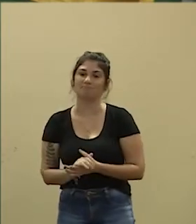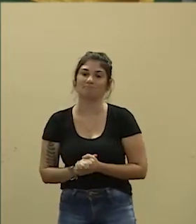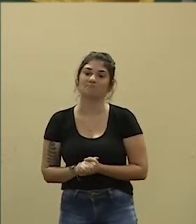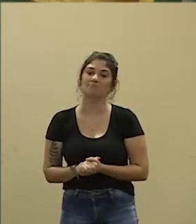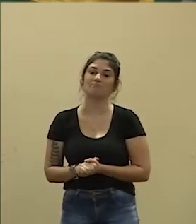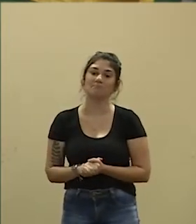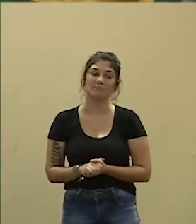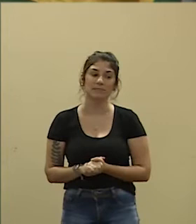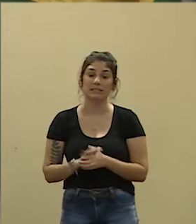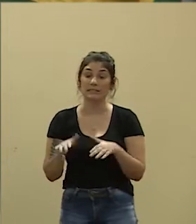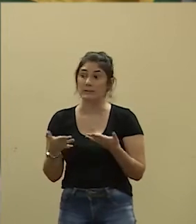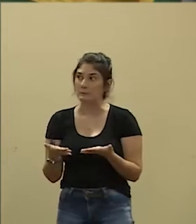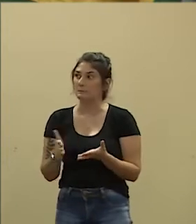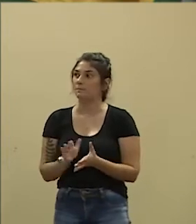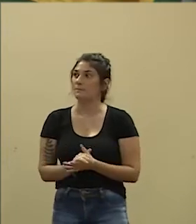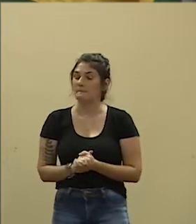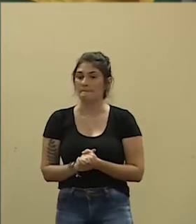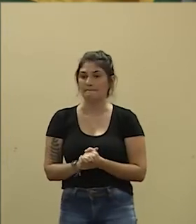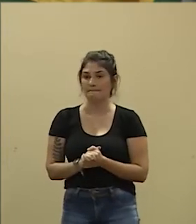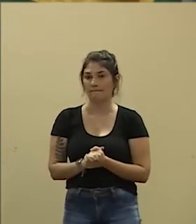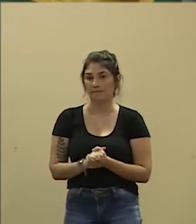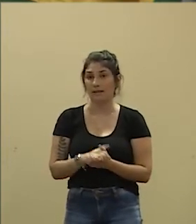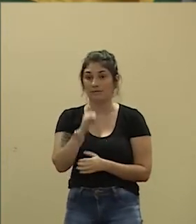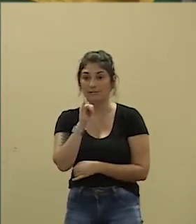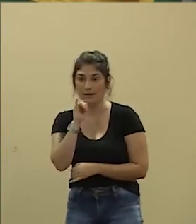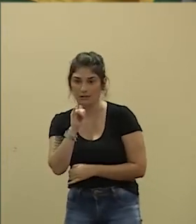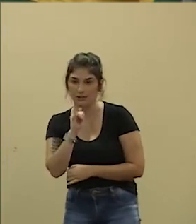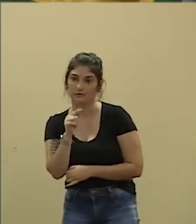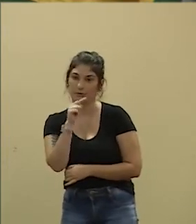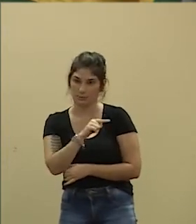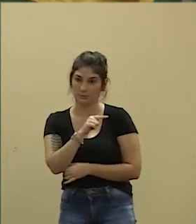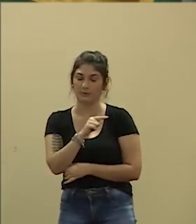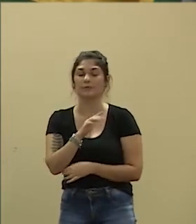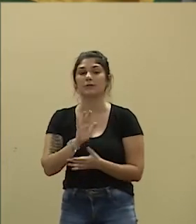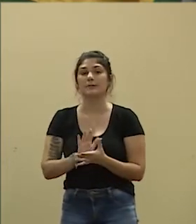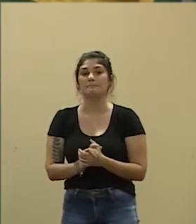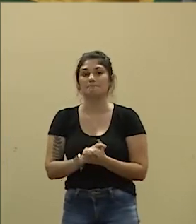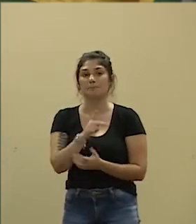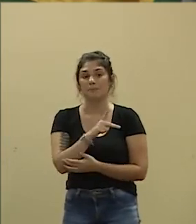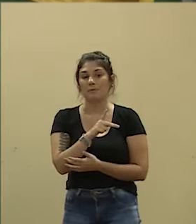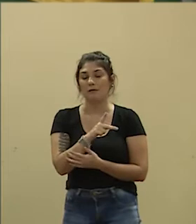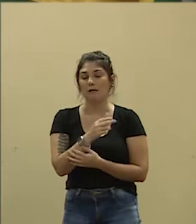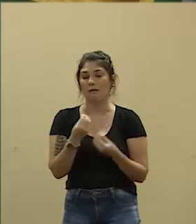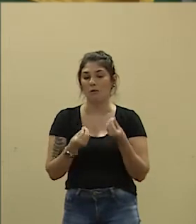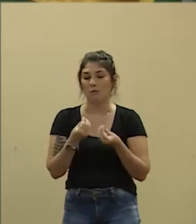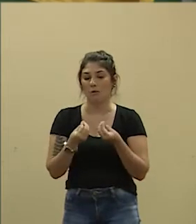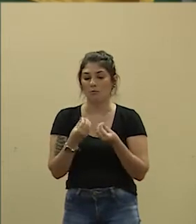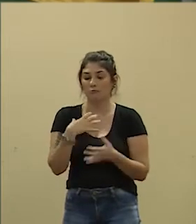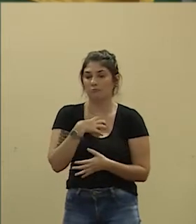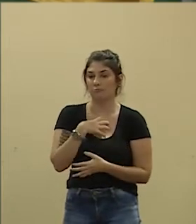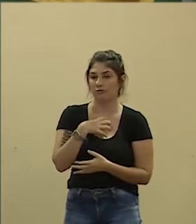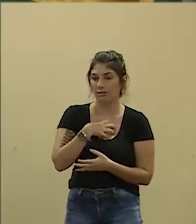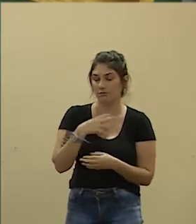mas enfim aí com base nesse relato do professor moran eu vou pensar alguns tipos e utilizações